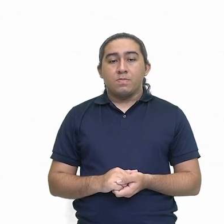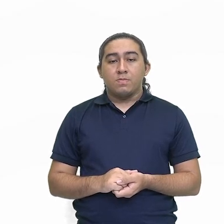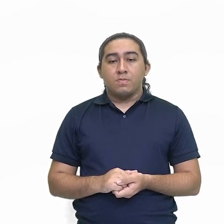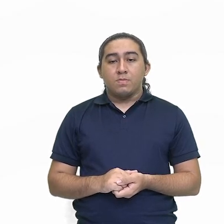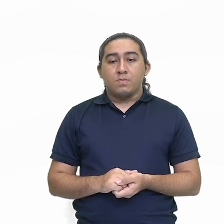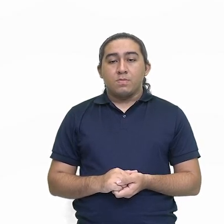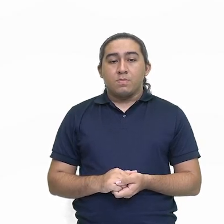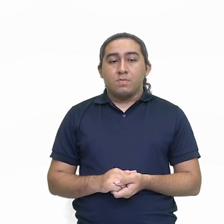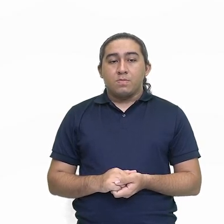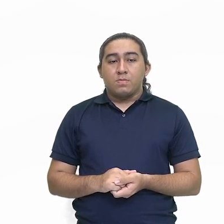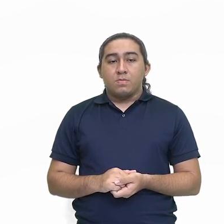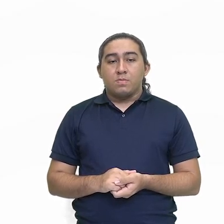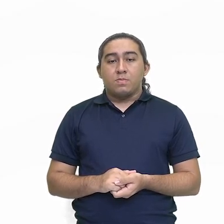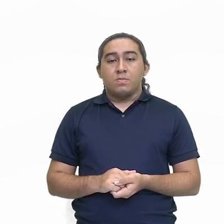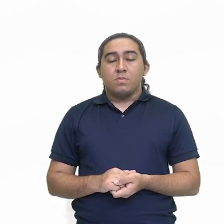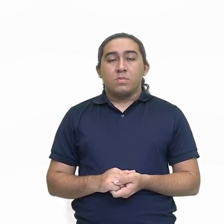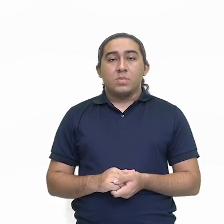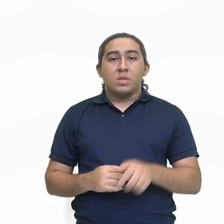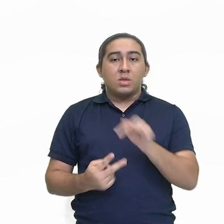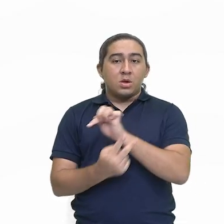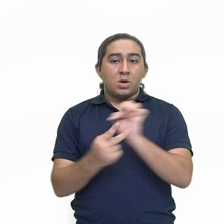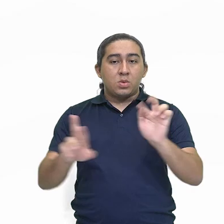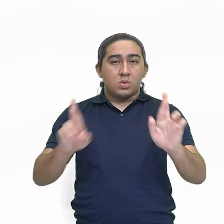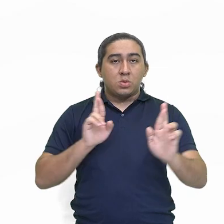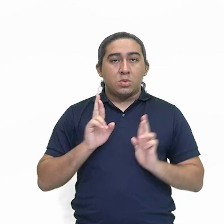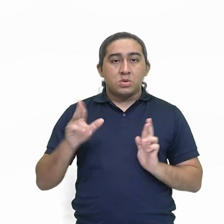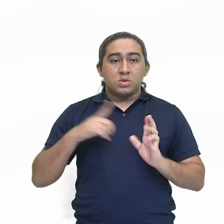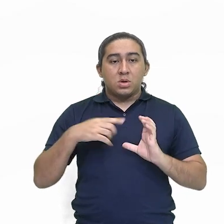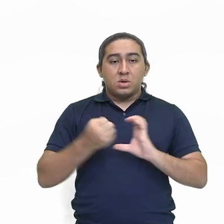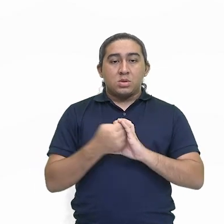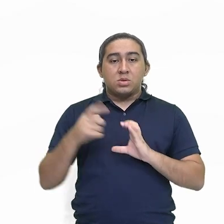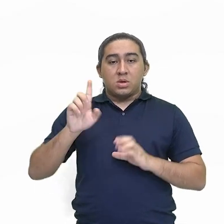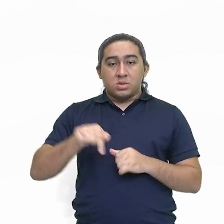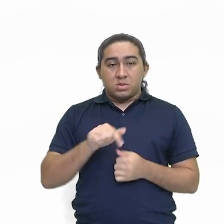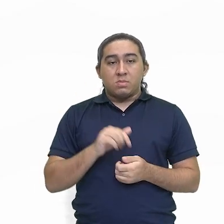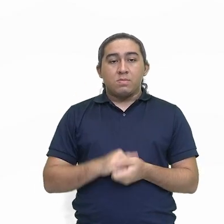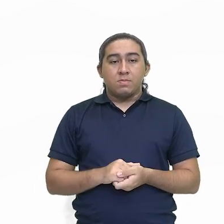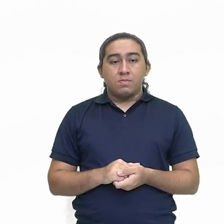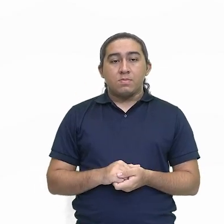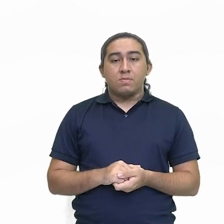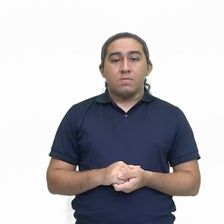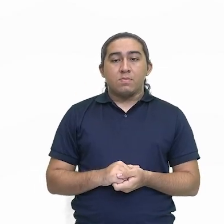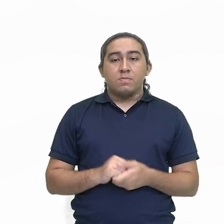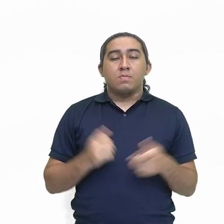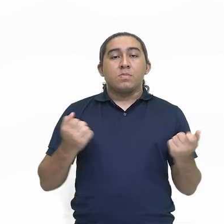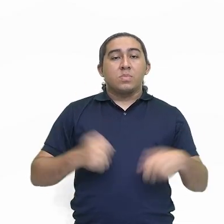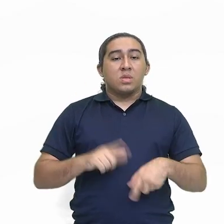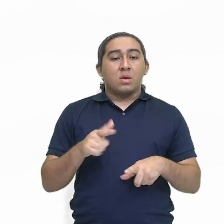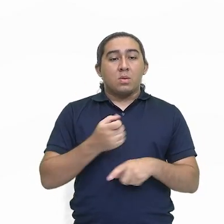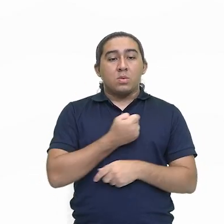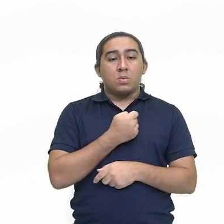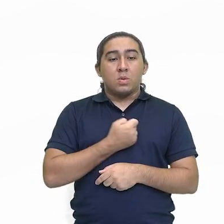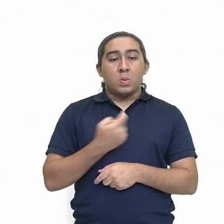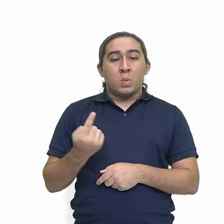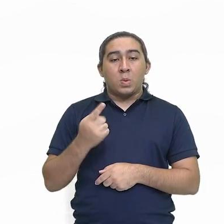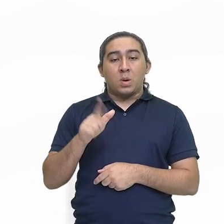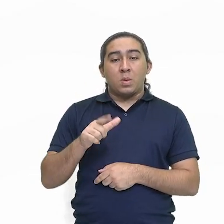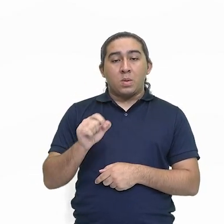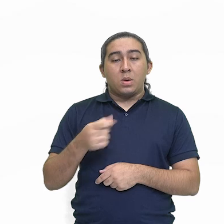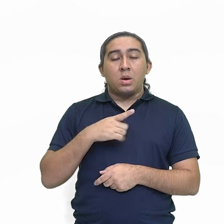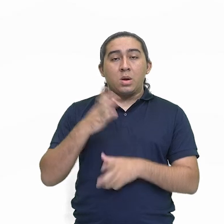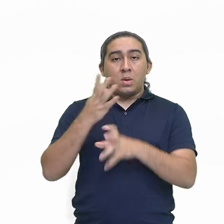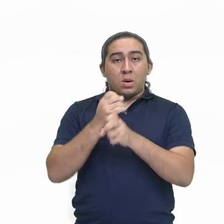né, os dois resultados têm essa característica, né, de ser, número 1, o rendimento médio